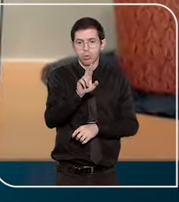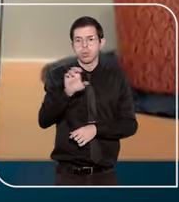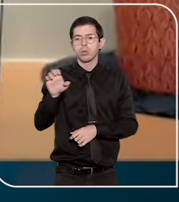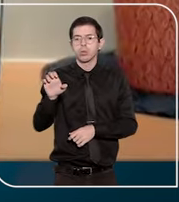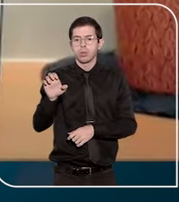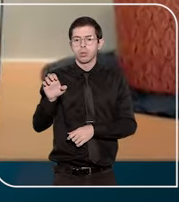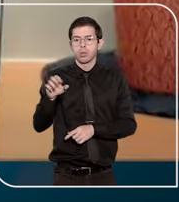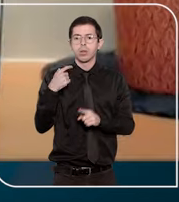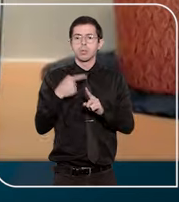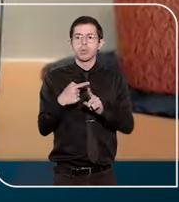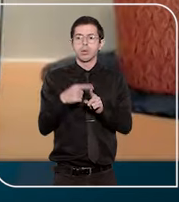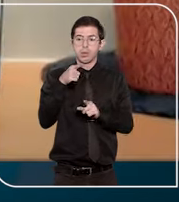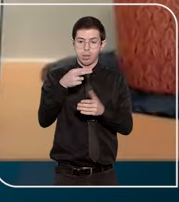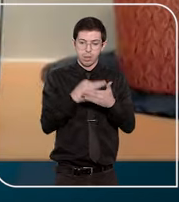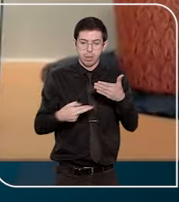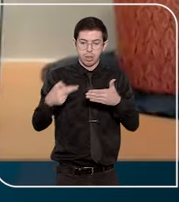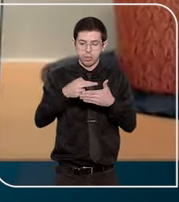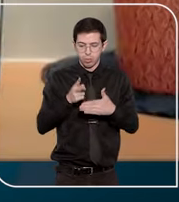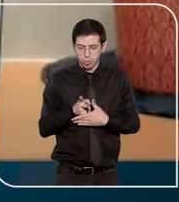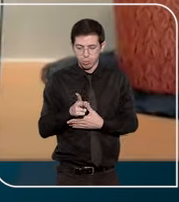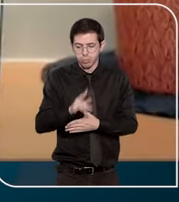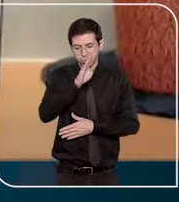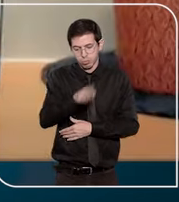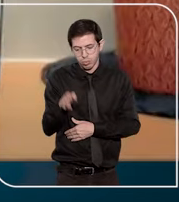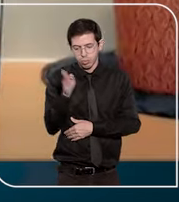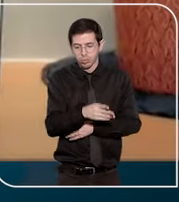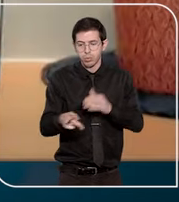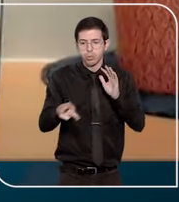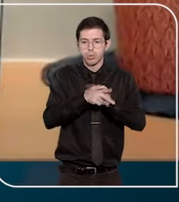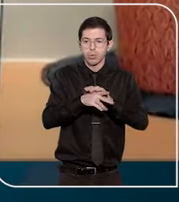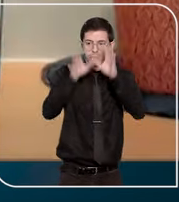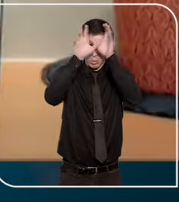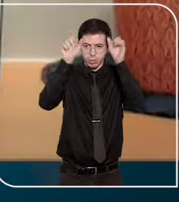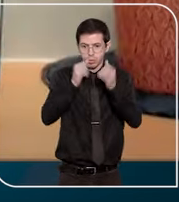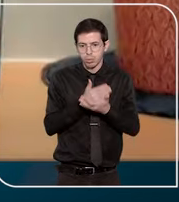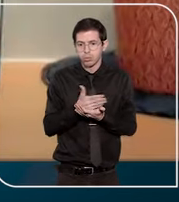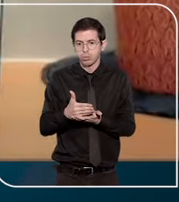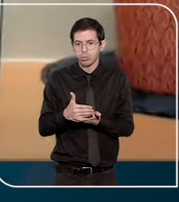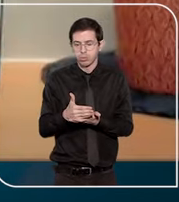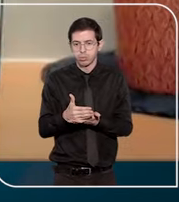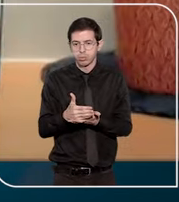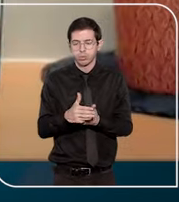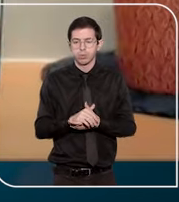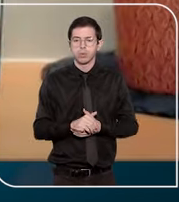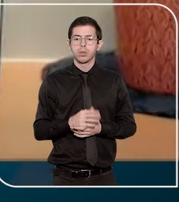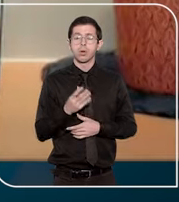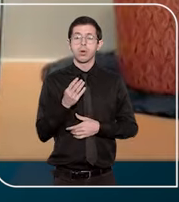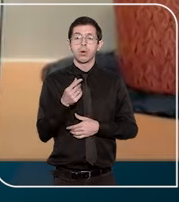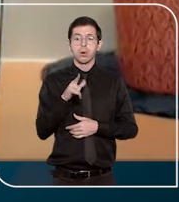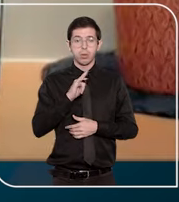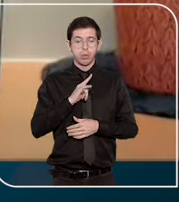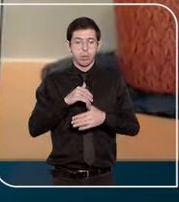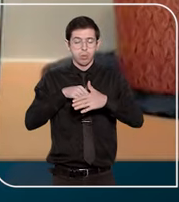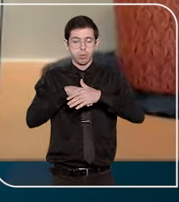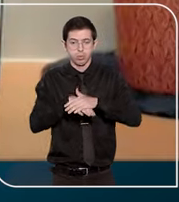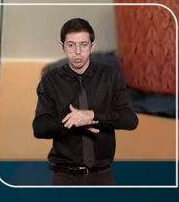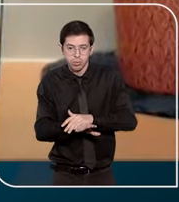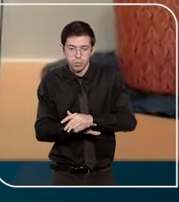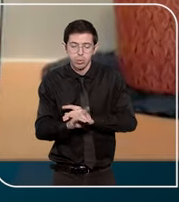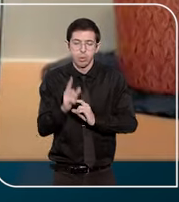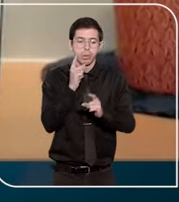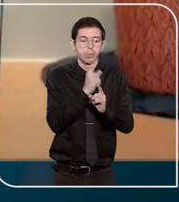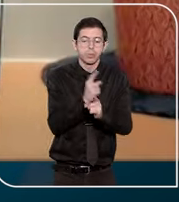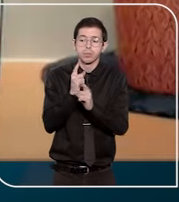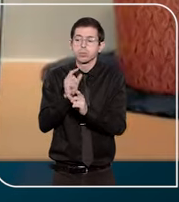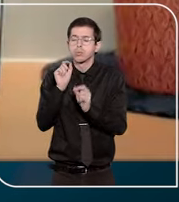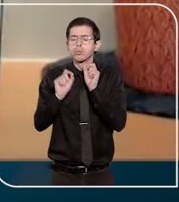Esse recurso vai ter seu segmento negado pelo tribunal de origem. Então, um dos erros que a gente costuma encontrar com